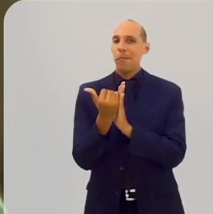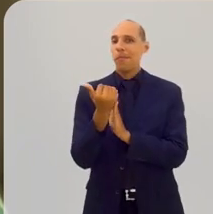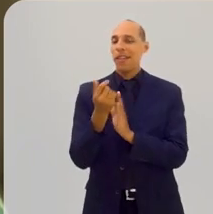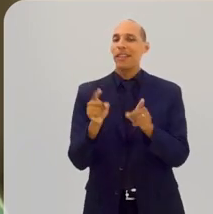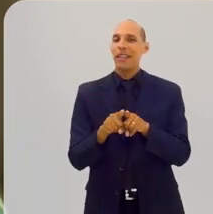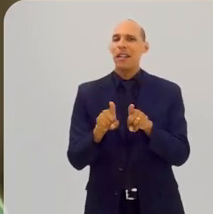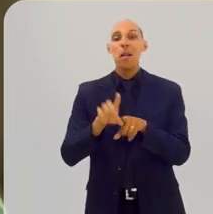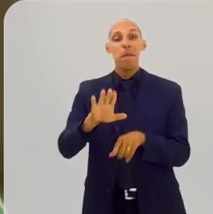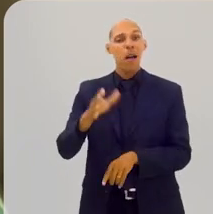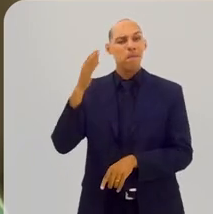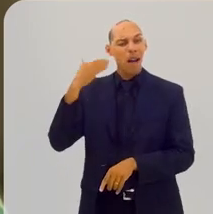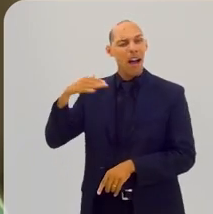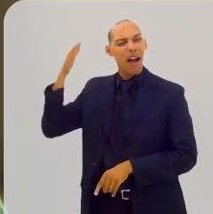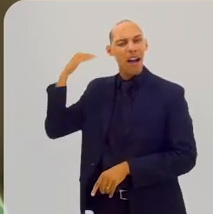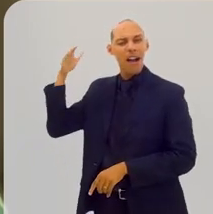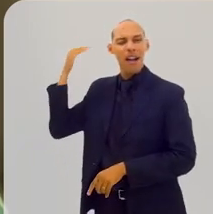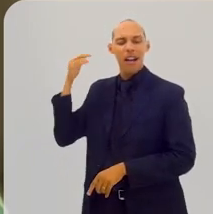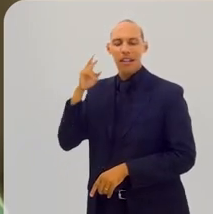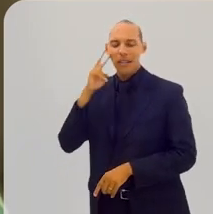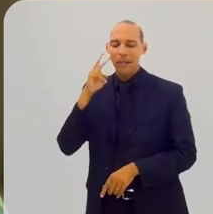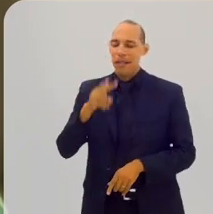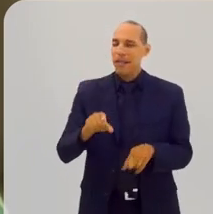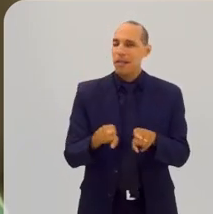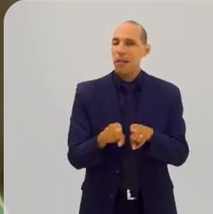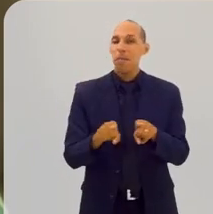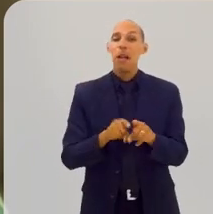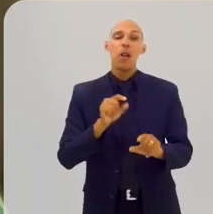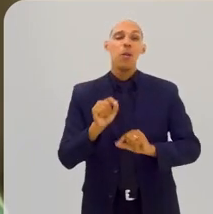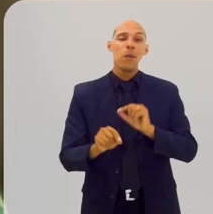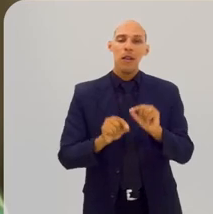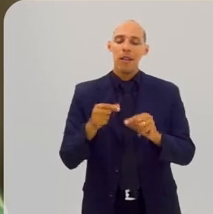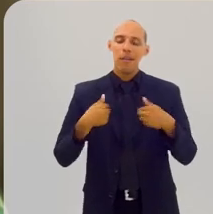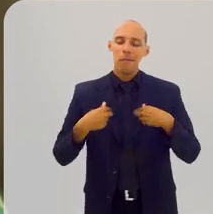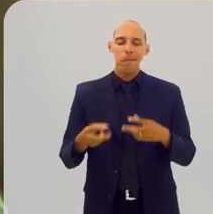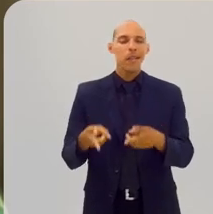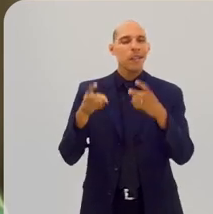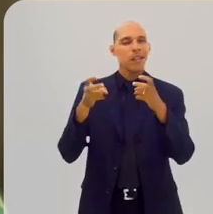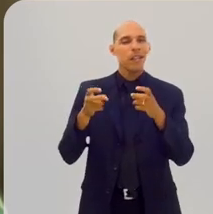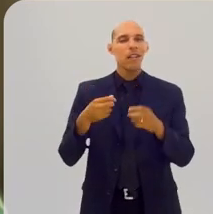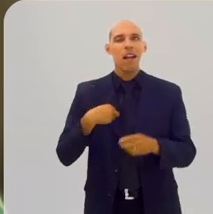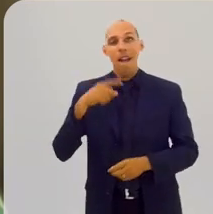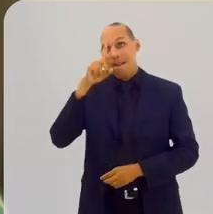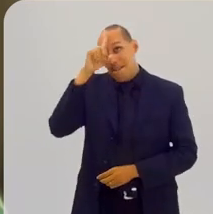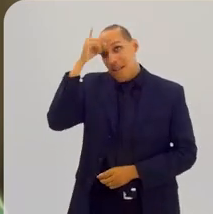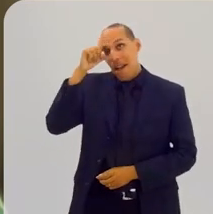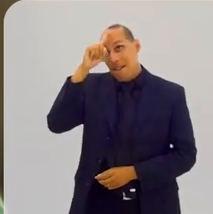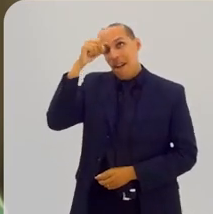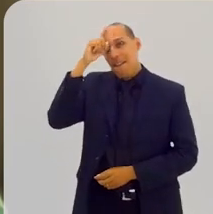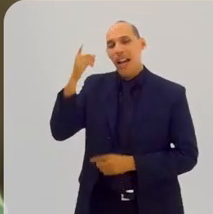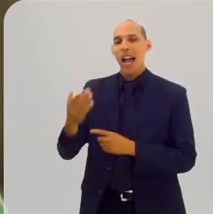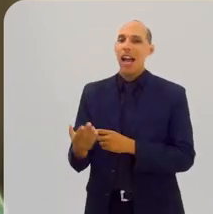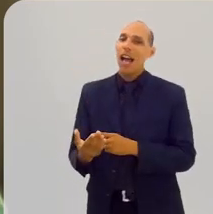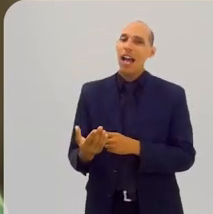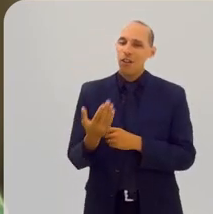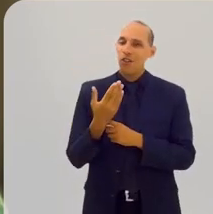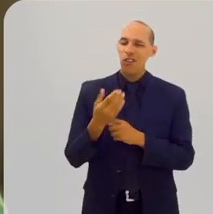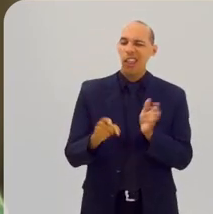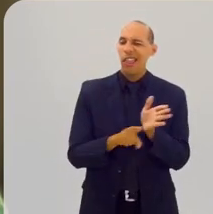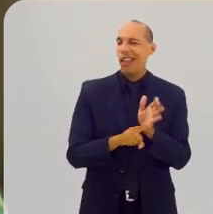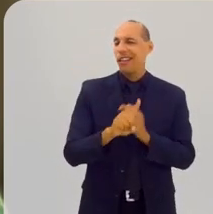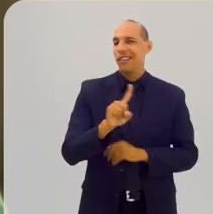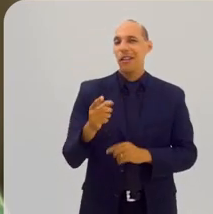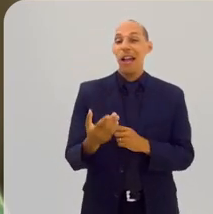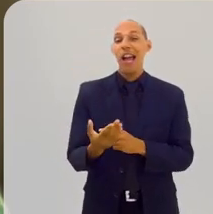mas na época eu eu via também essa questão do da criatividade como algo não